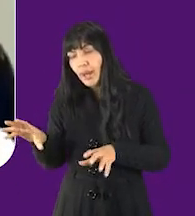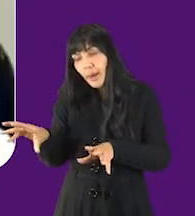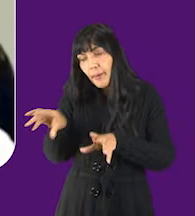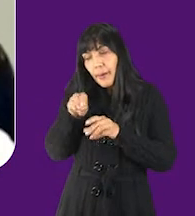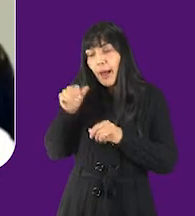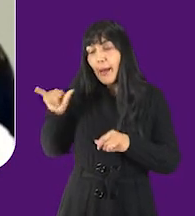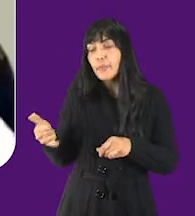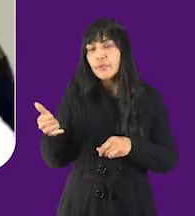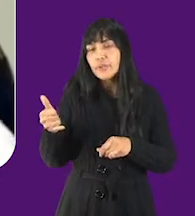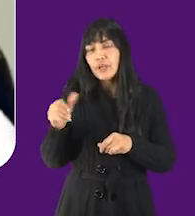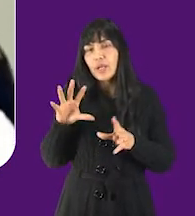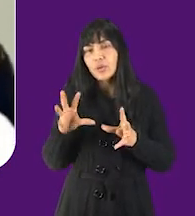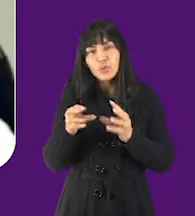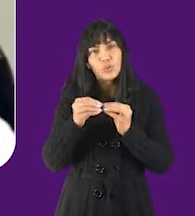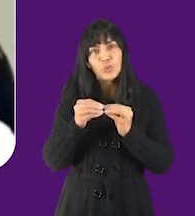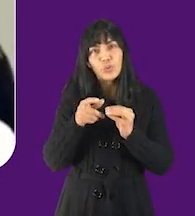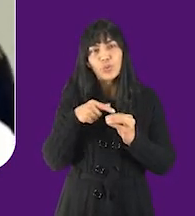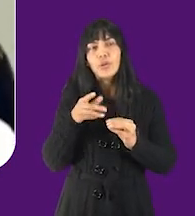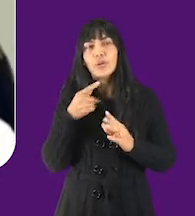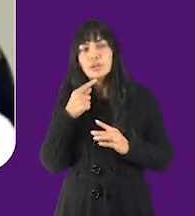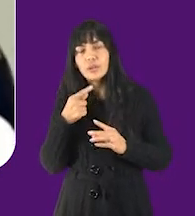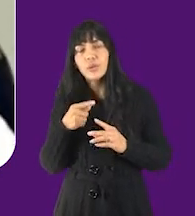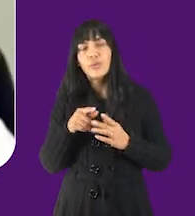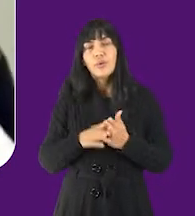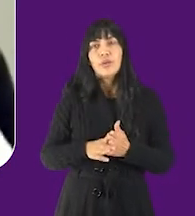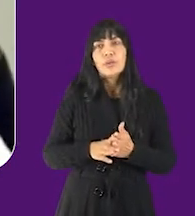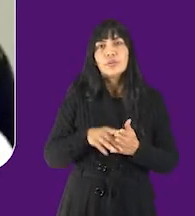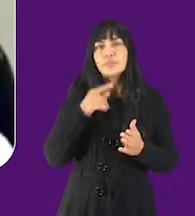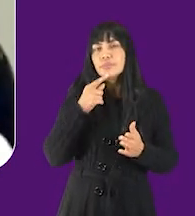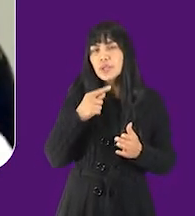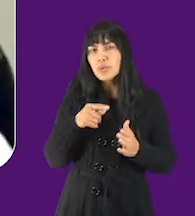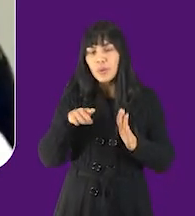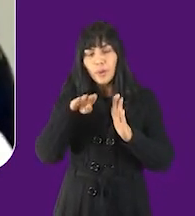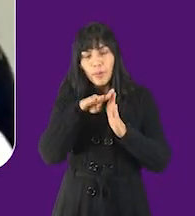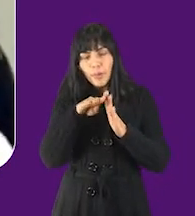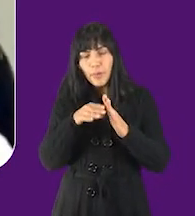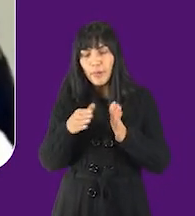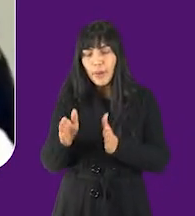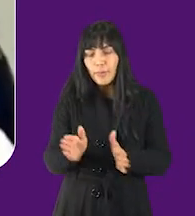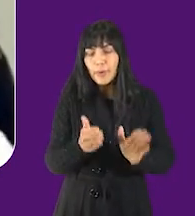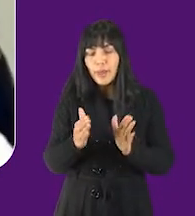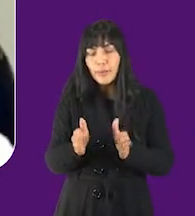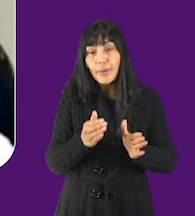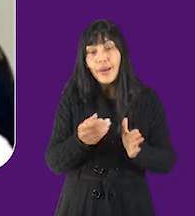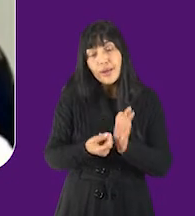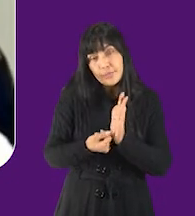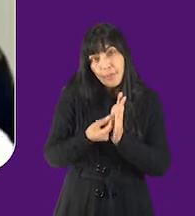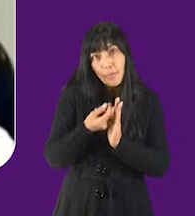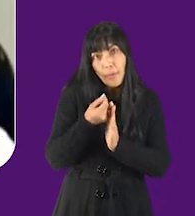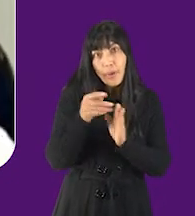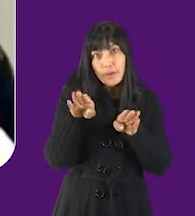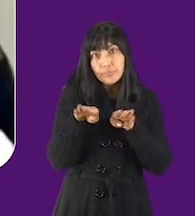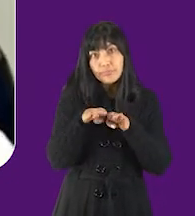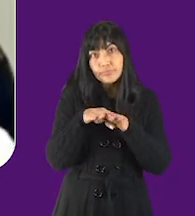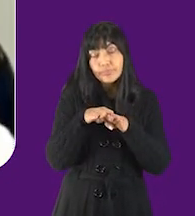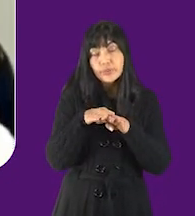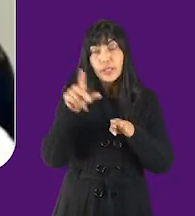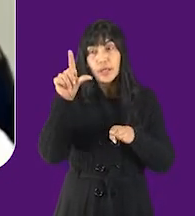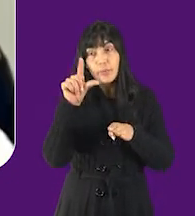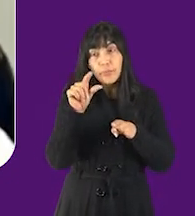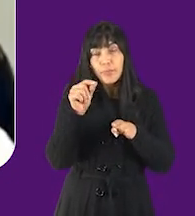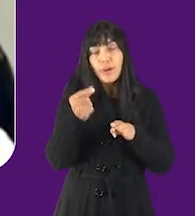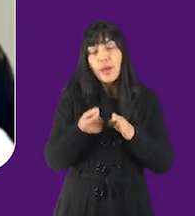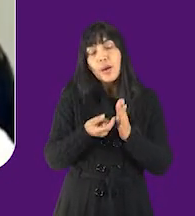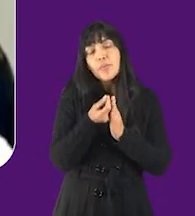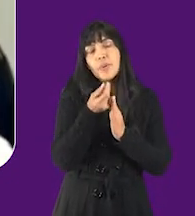avançadas globalmente. Isso não é importante apenas pelo aspecto de produtividade e o aspecto econômico, pois gera redução de custo,